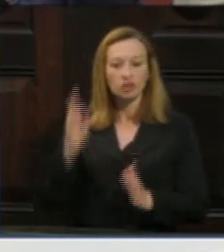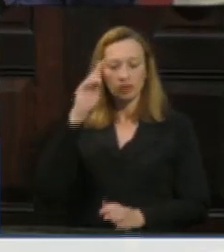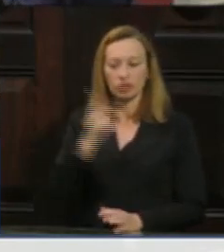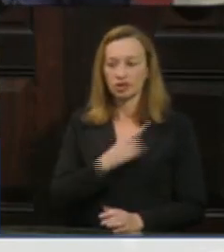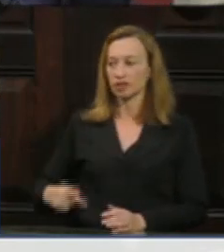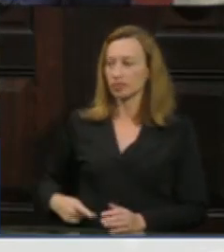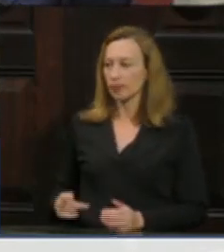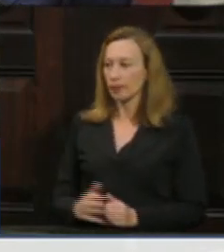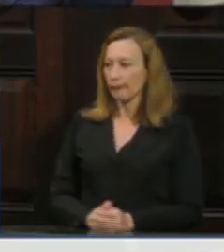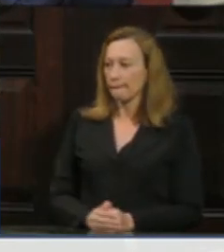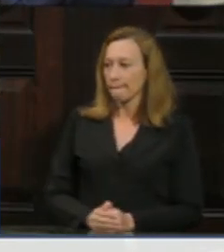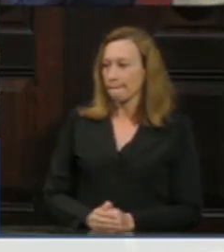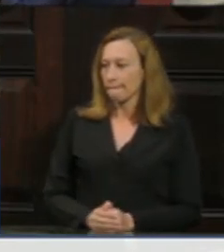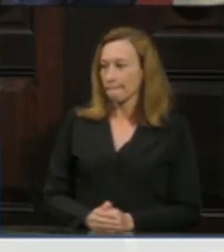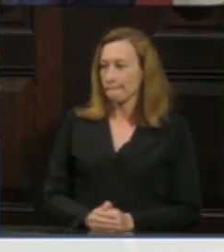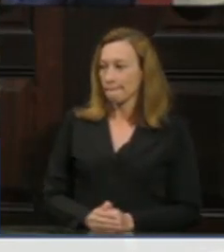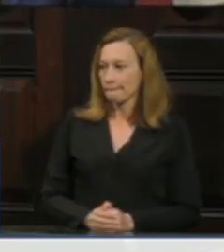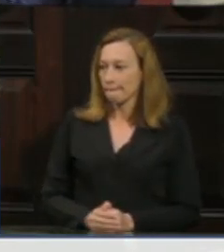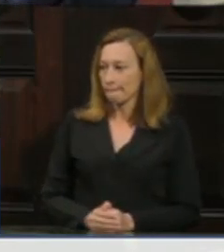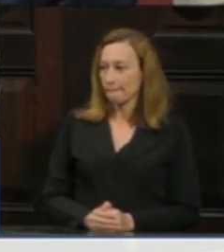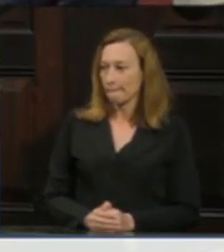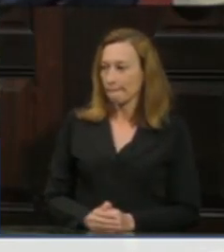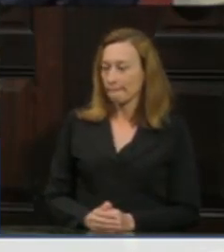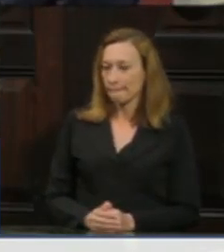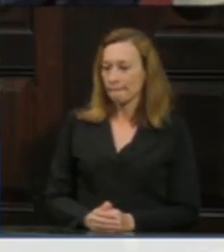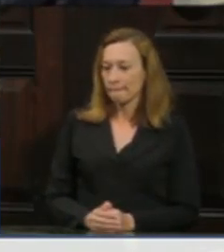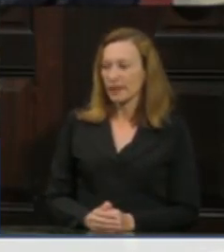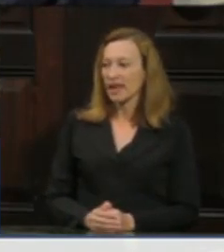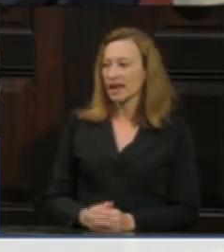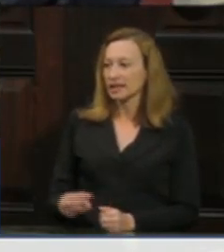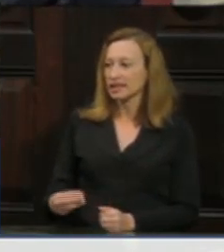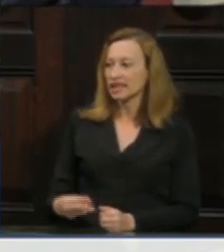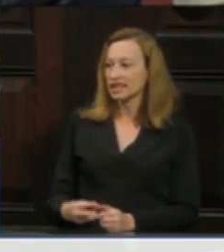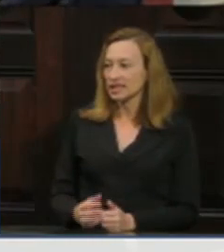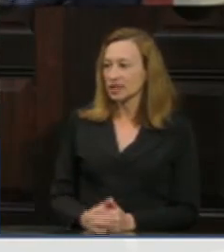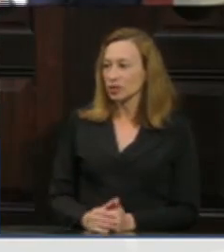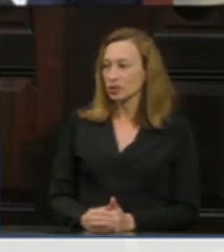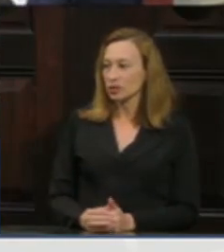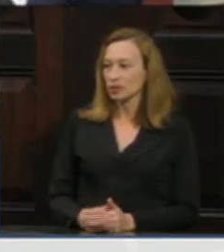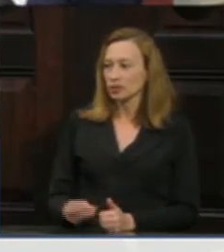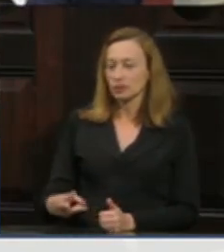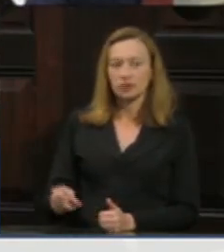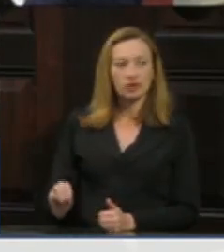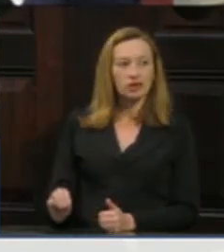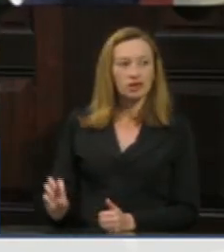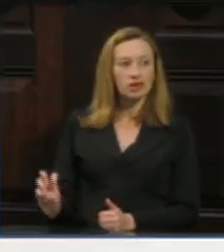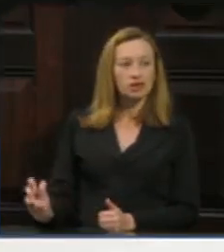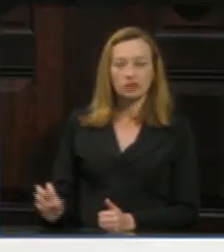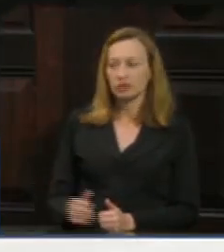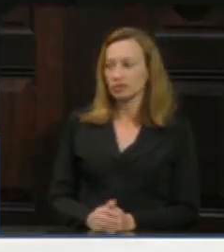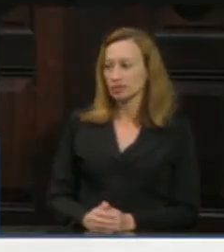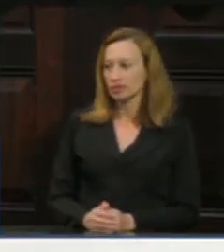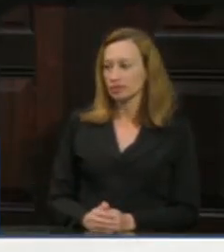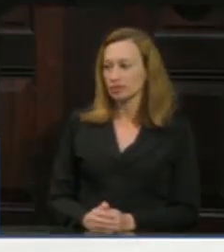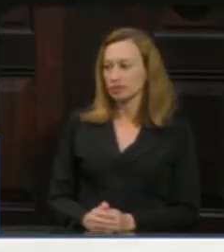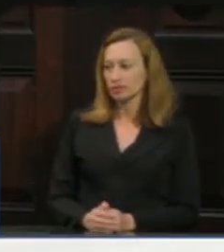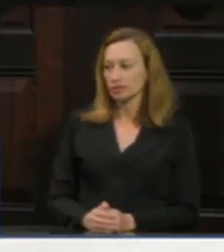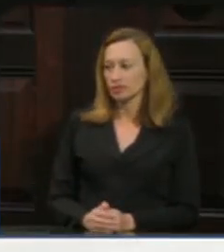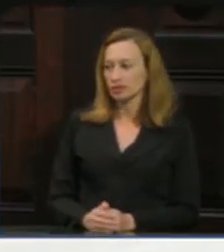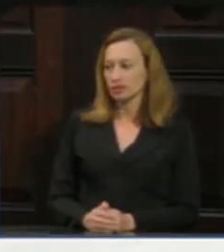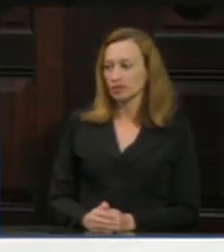presidência retoma aqui os trabalhos. Deputado Luiz Paulo, sua questão de ordem, acatada aqui pela Secretaria da Mesa, que